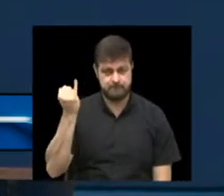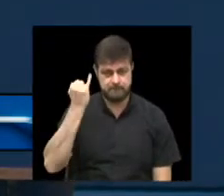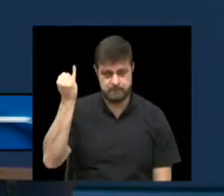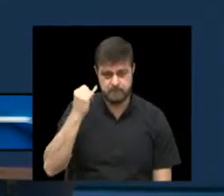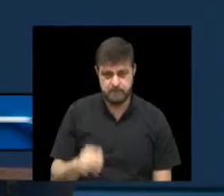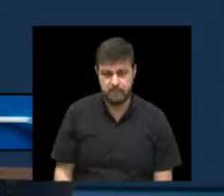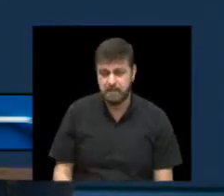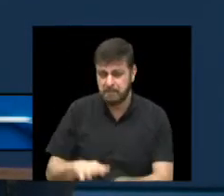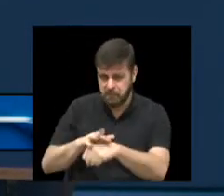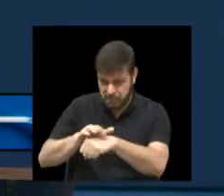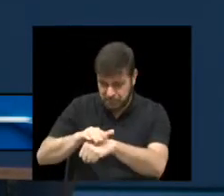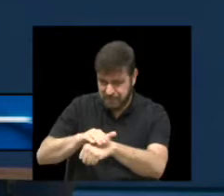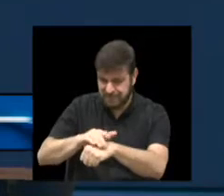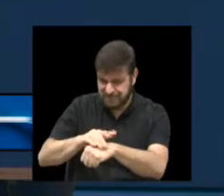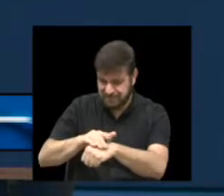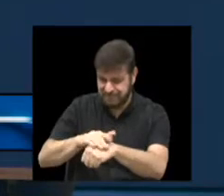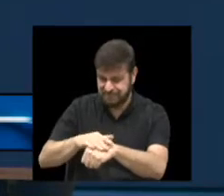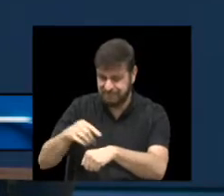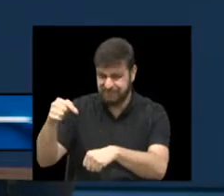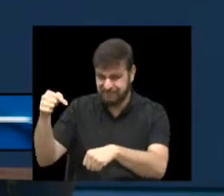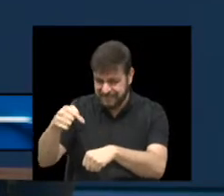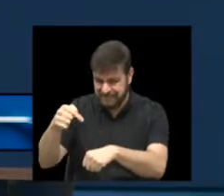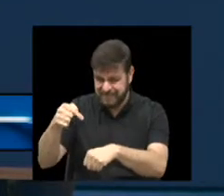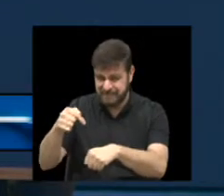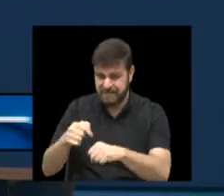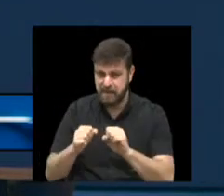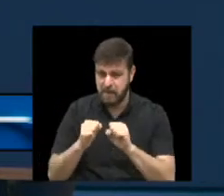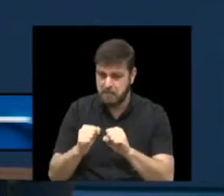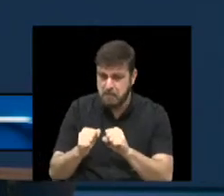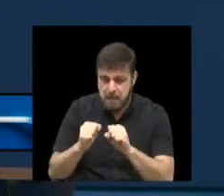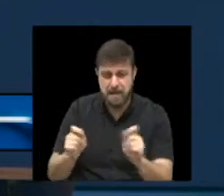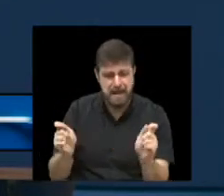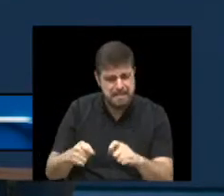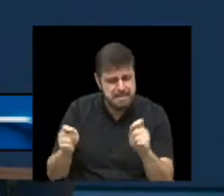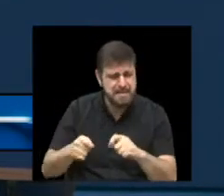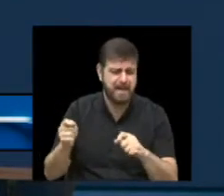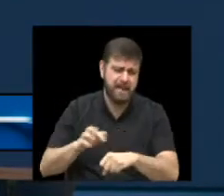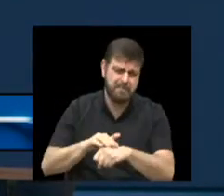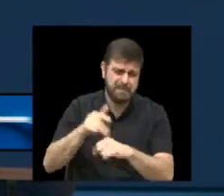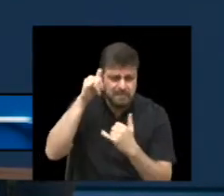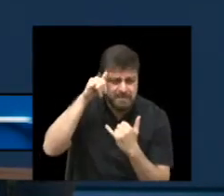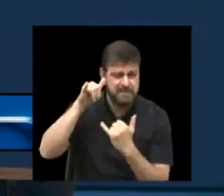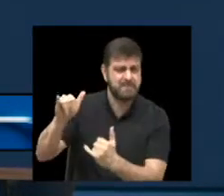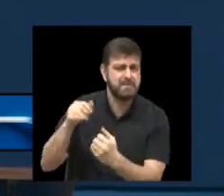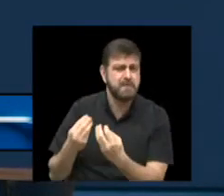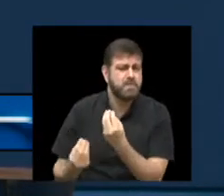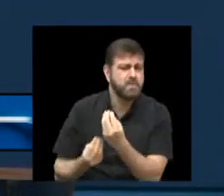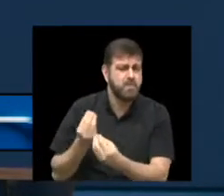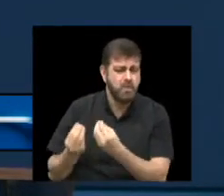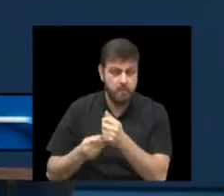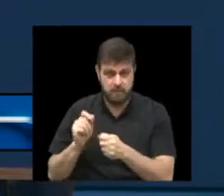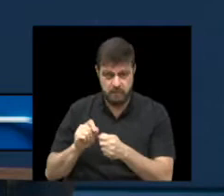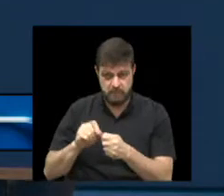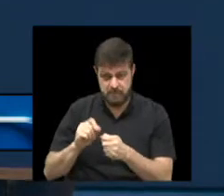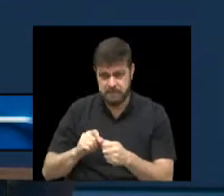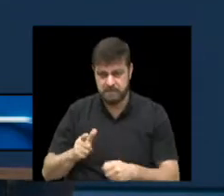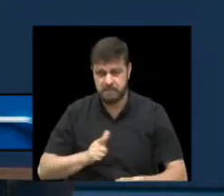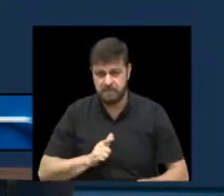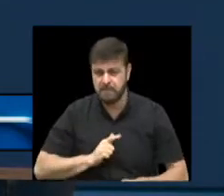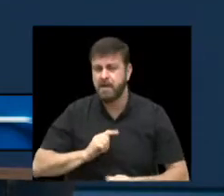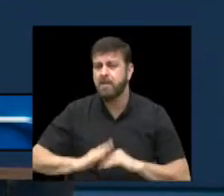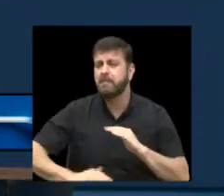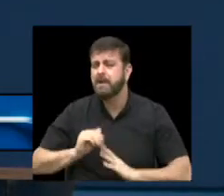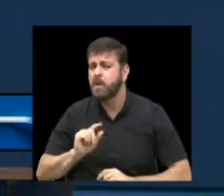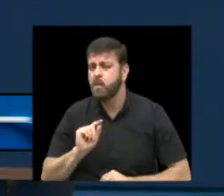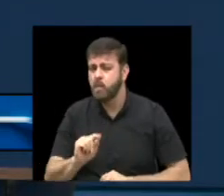uma patologia ou uma doença que ela pode ser evitada, ela pode ser prevenida através de um simples ato, que